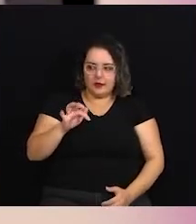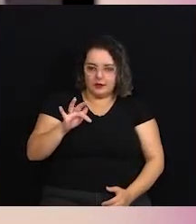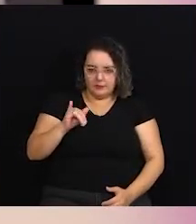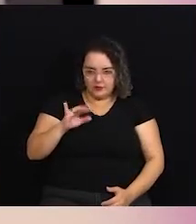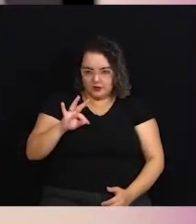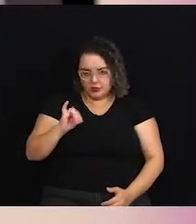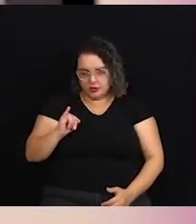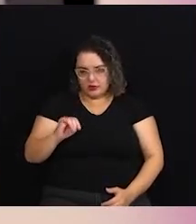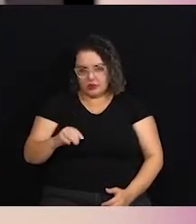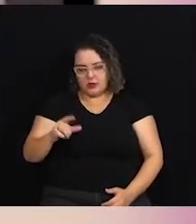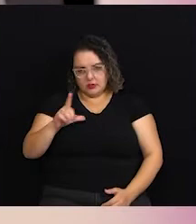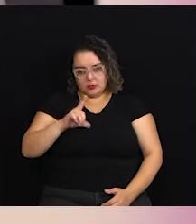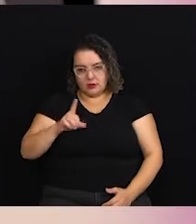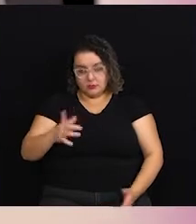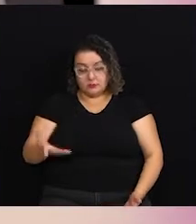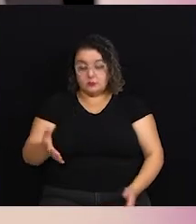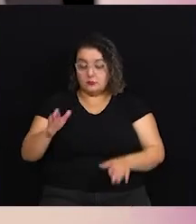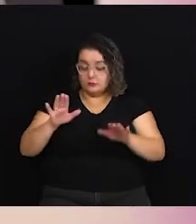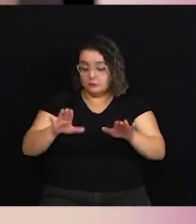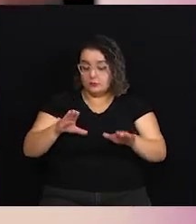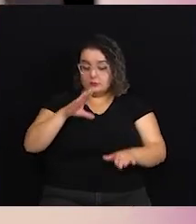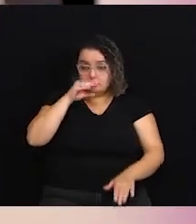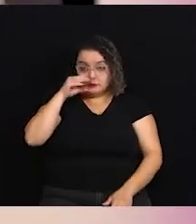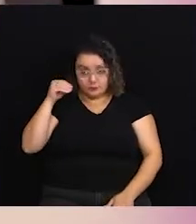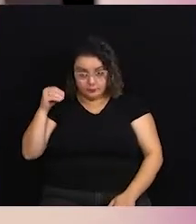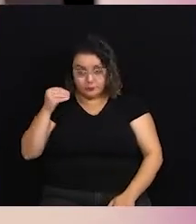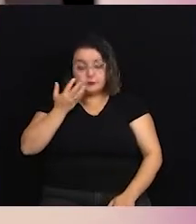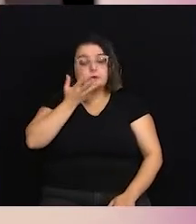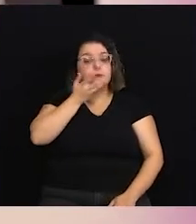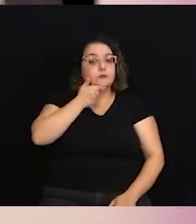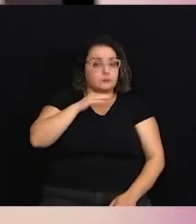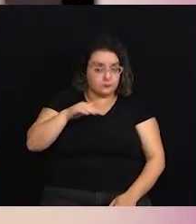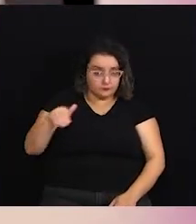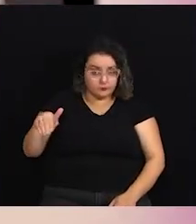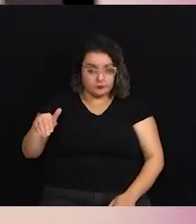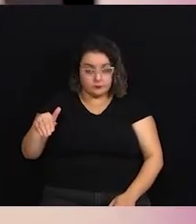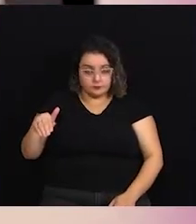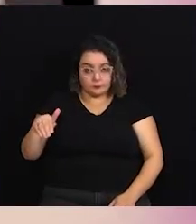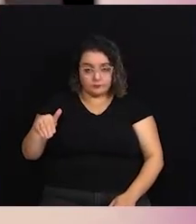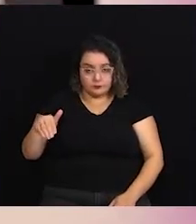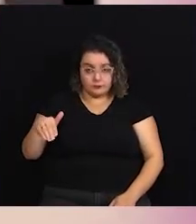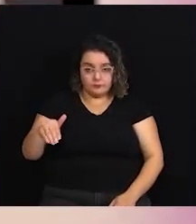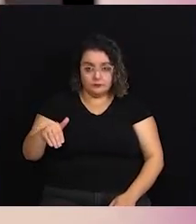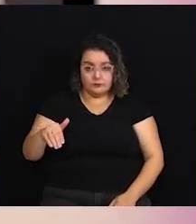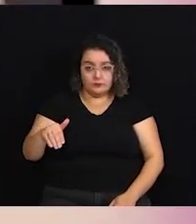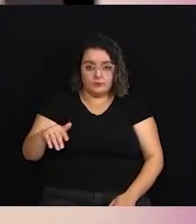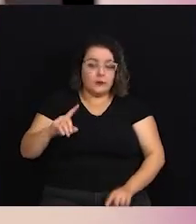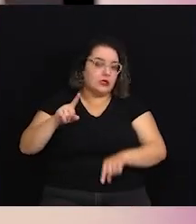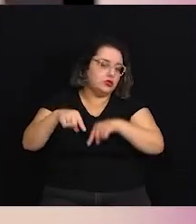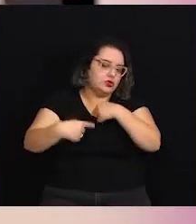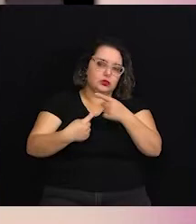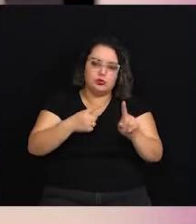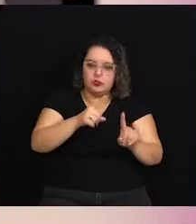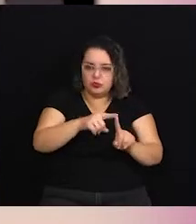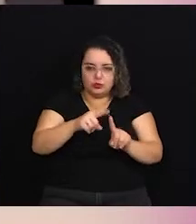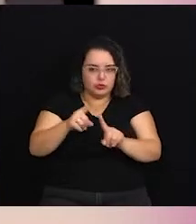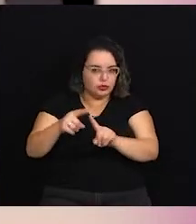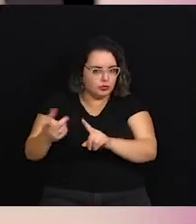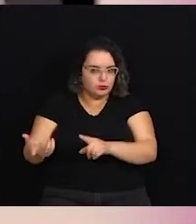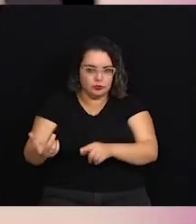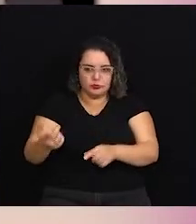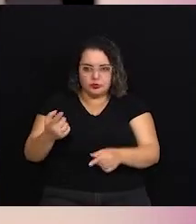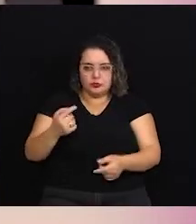ter Porém na adolescência e nas crianças os as causas São de outros tipos